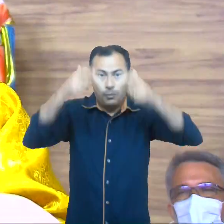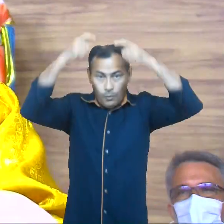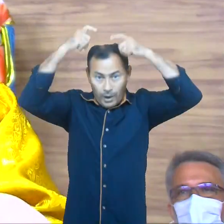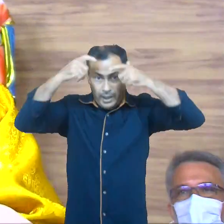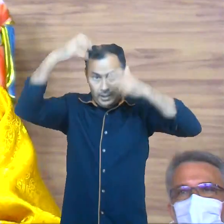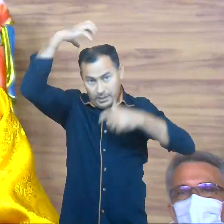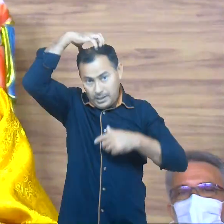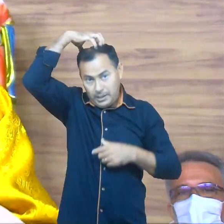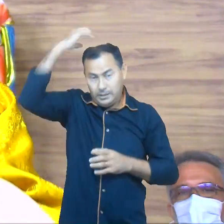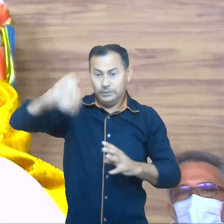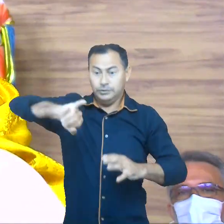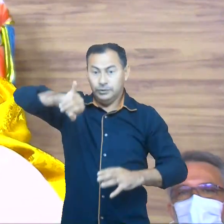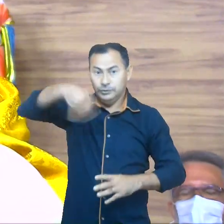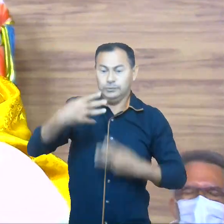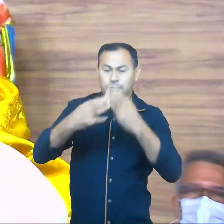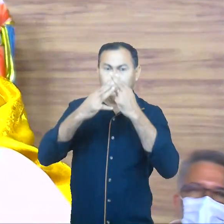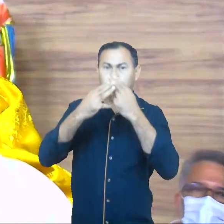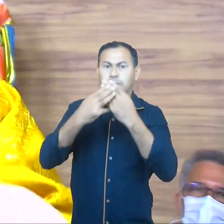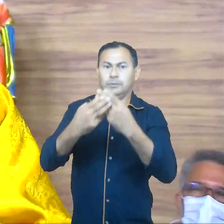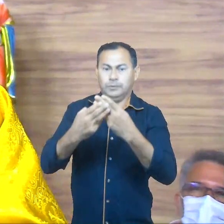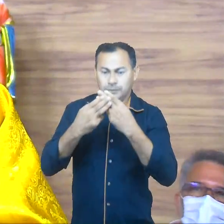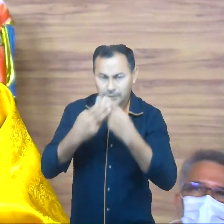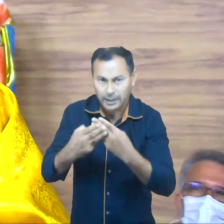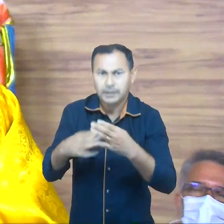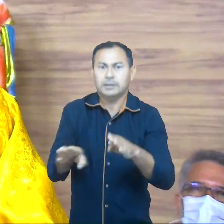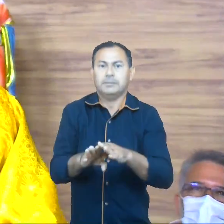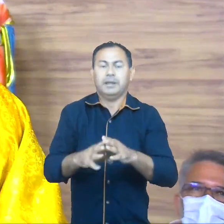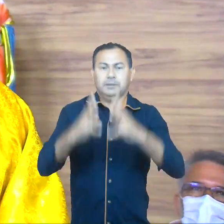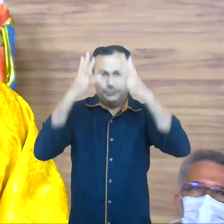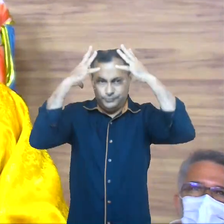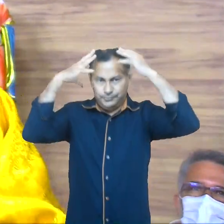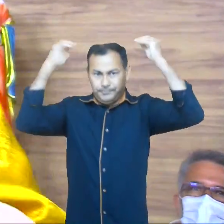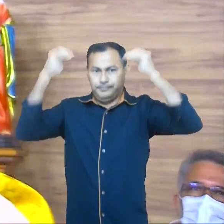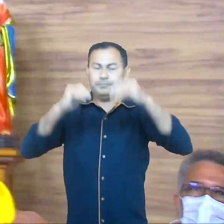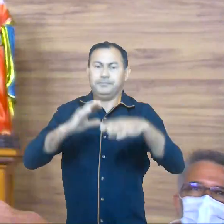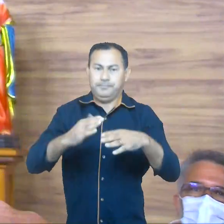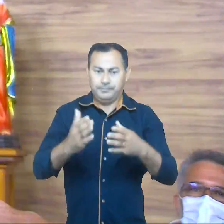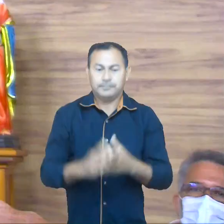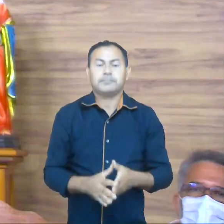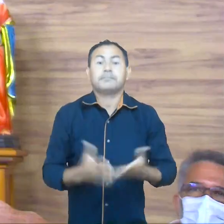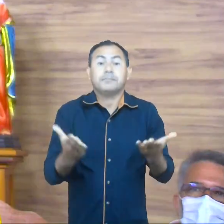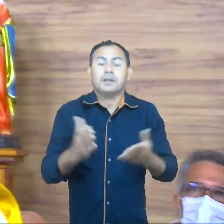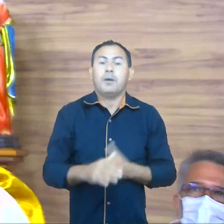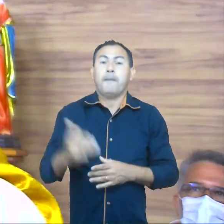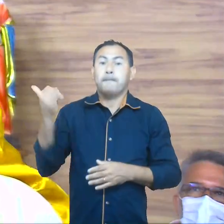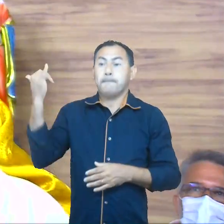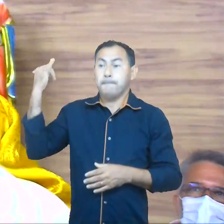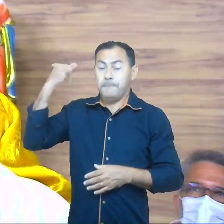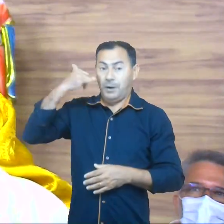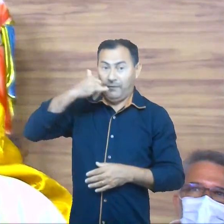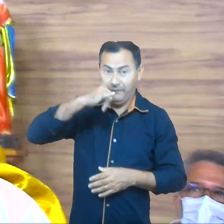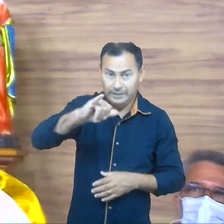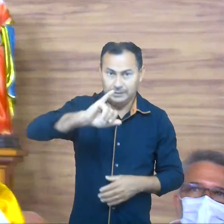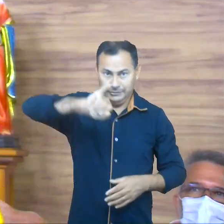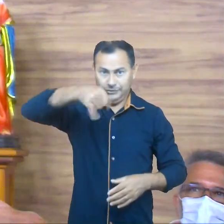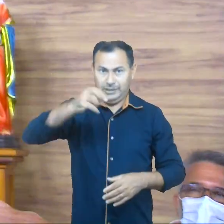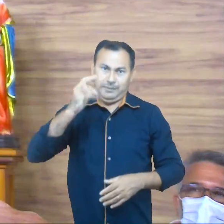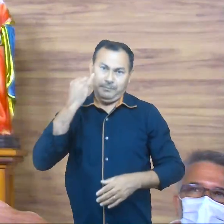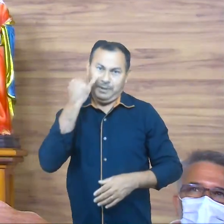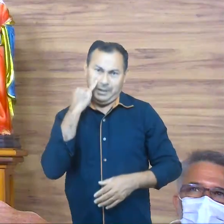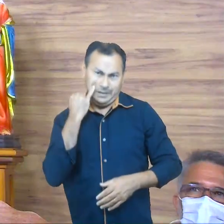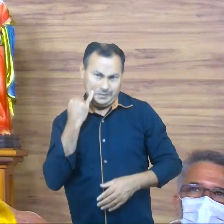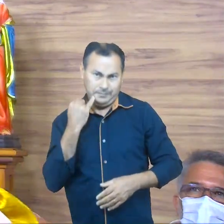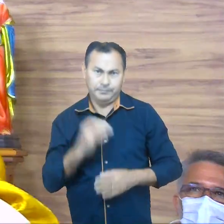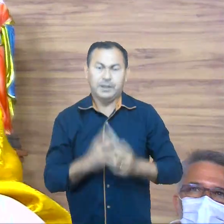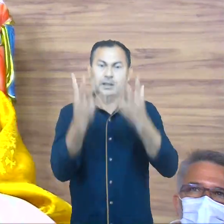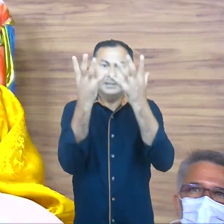os príncipes, e assim por diante. Então o profeta, ele recebe de Deus